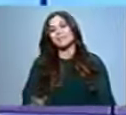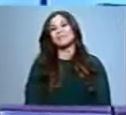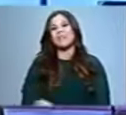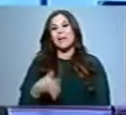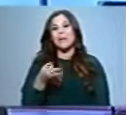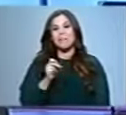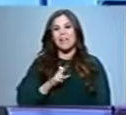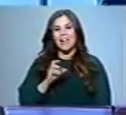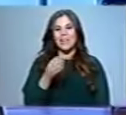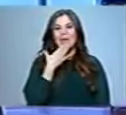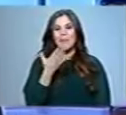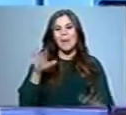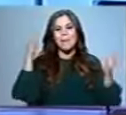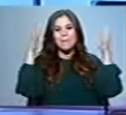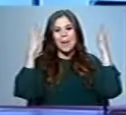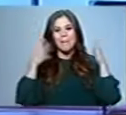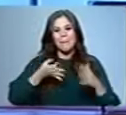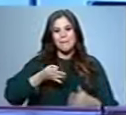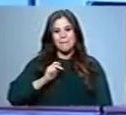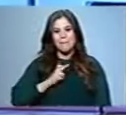Pedro, muito obrigado. Uma salva de palmas para o Pedro.